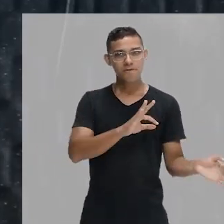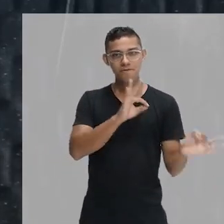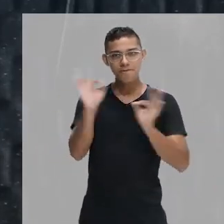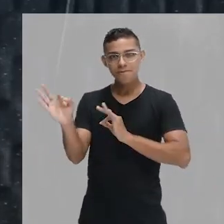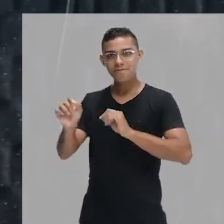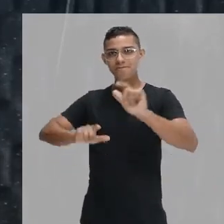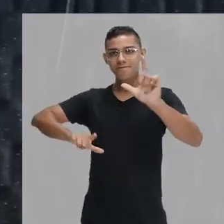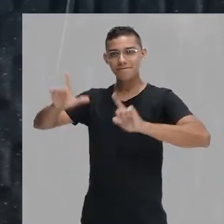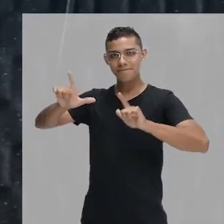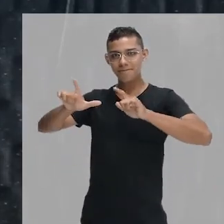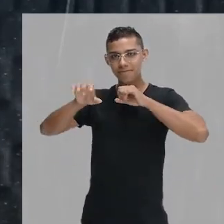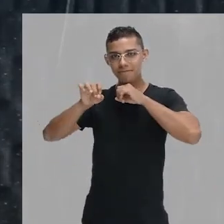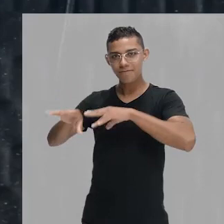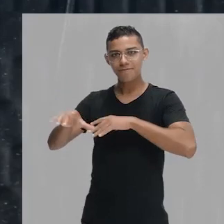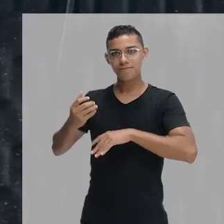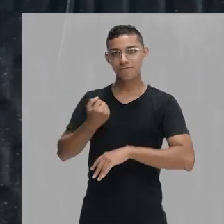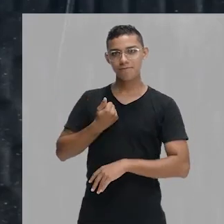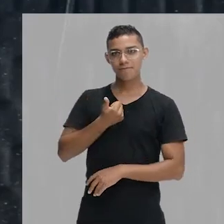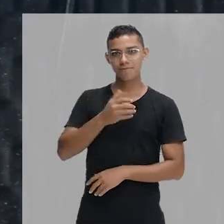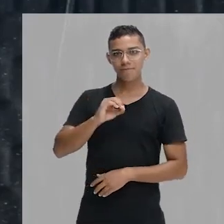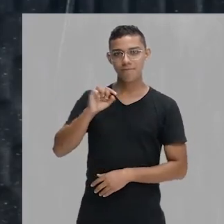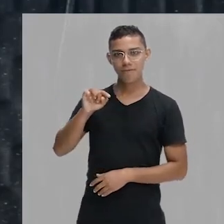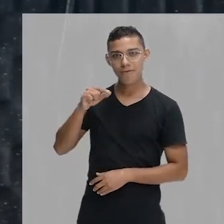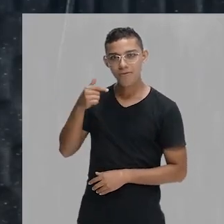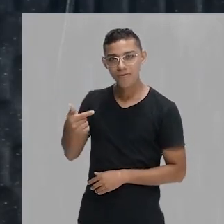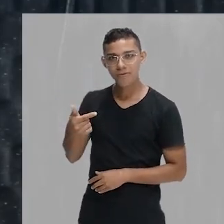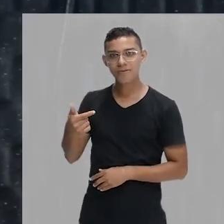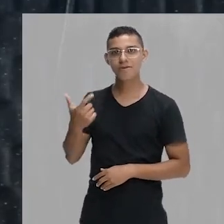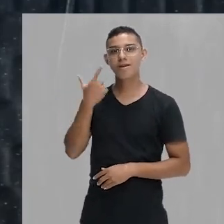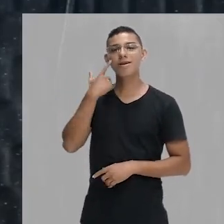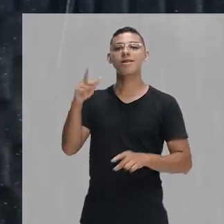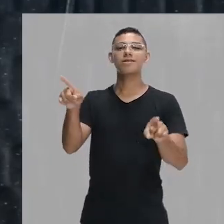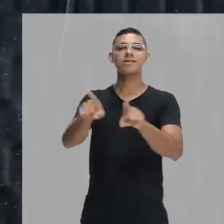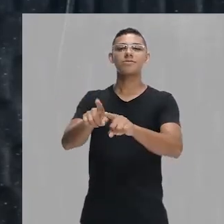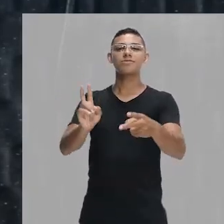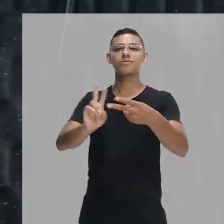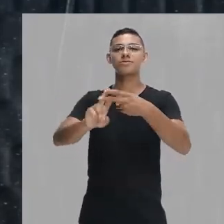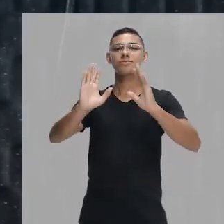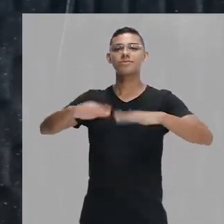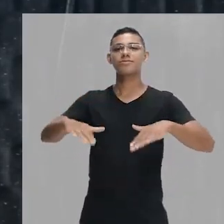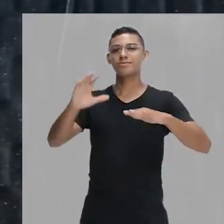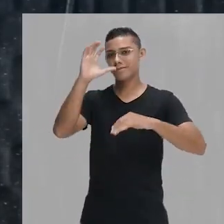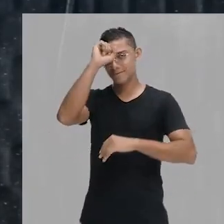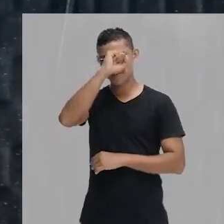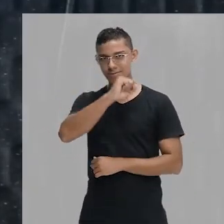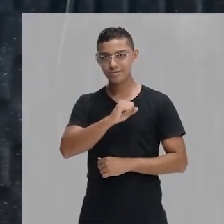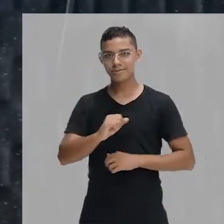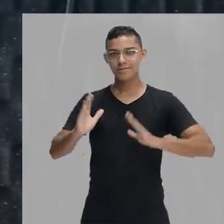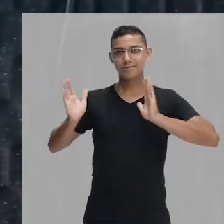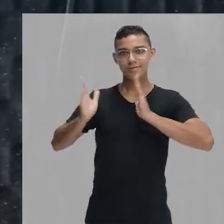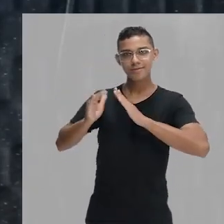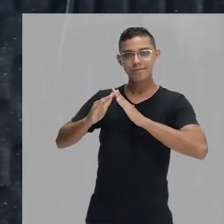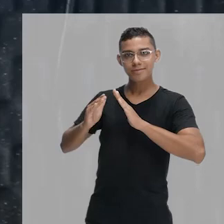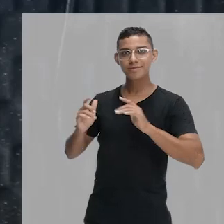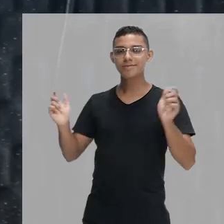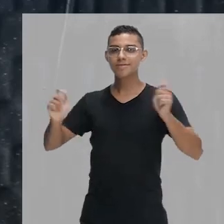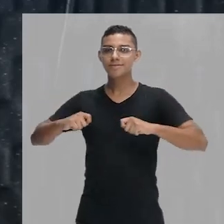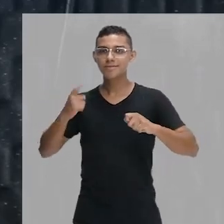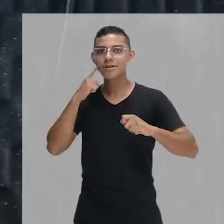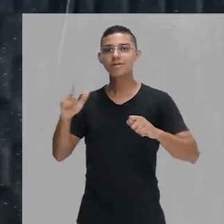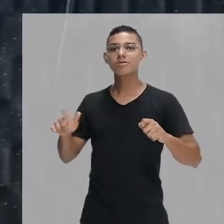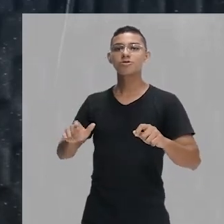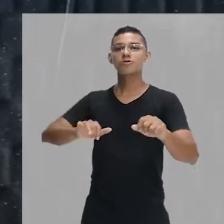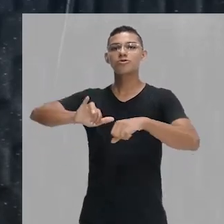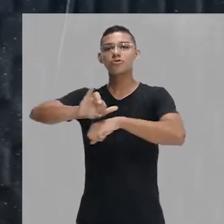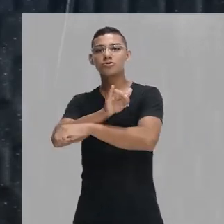TV Educação com o hashtag Fica em Casa Aprendendo, também na plataforma Gonçalves Dias no YouTube, com todo esse material que vocês veem aqui na